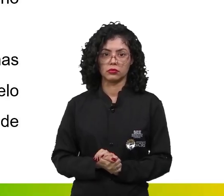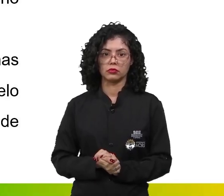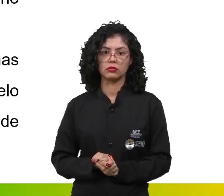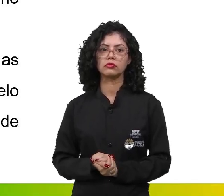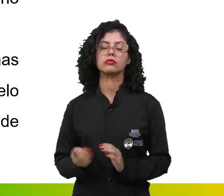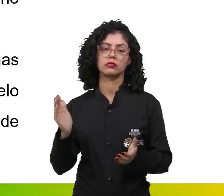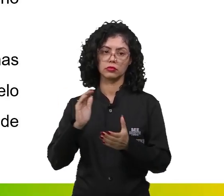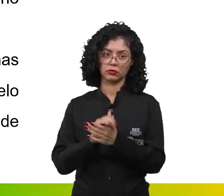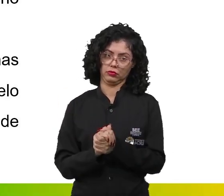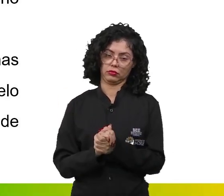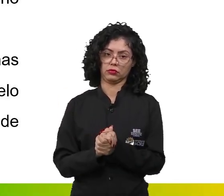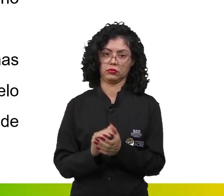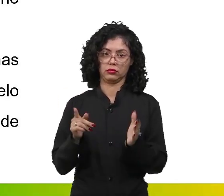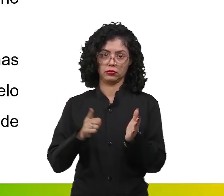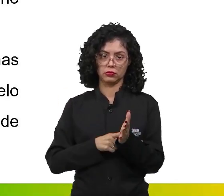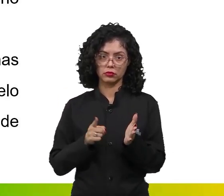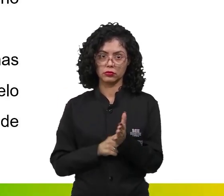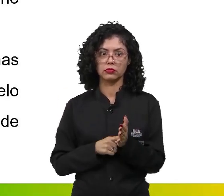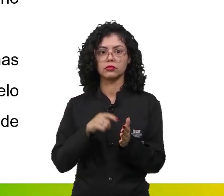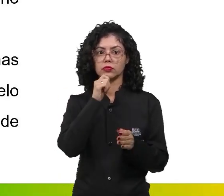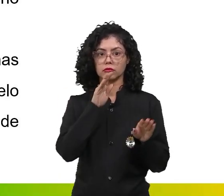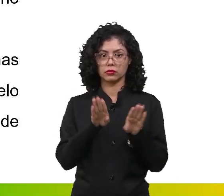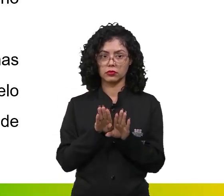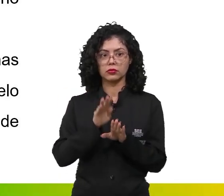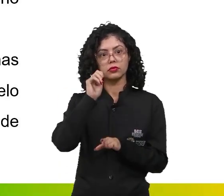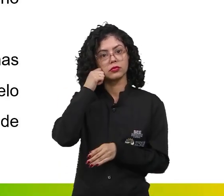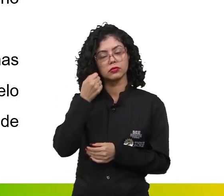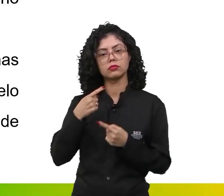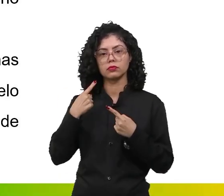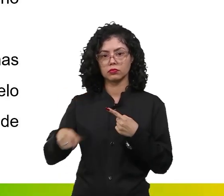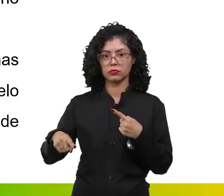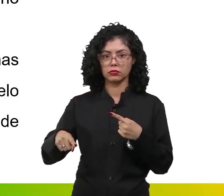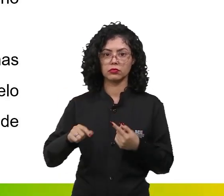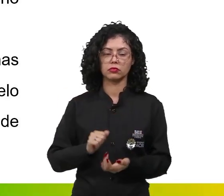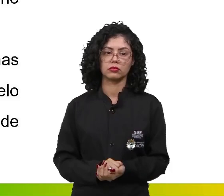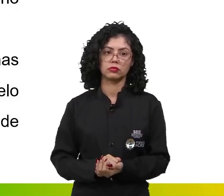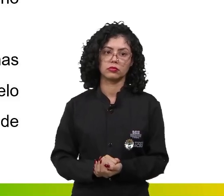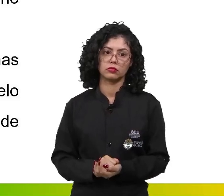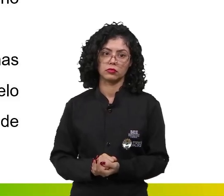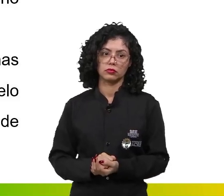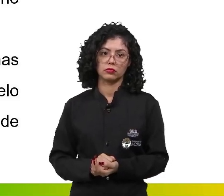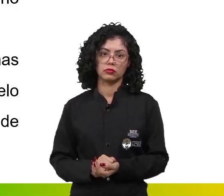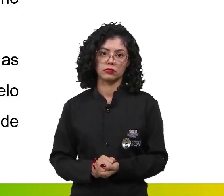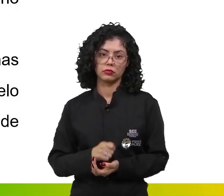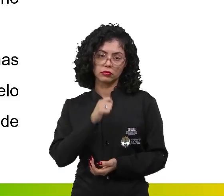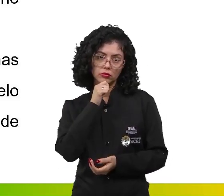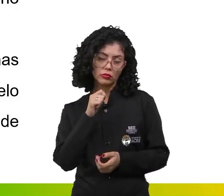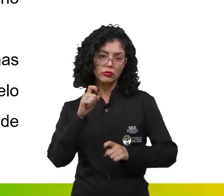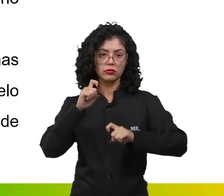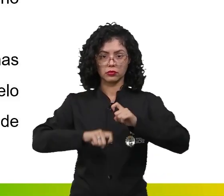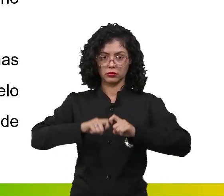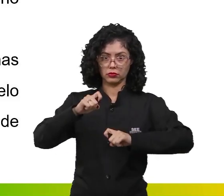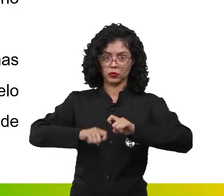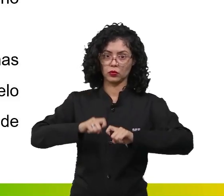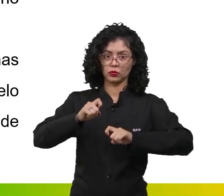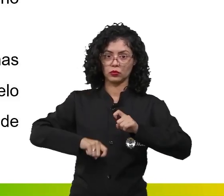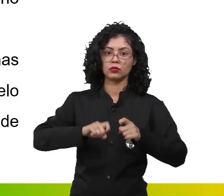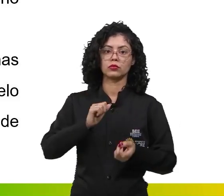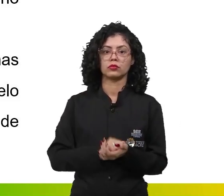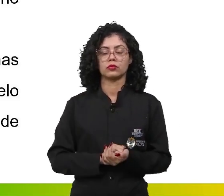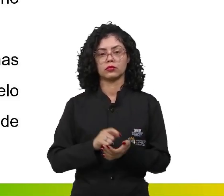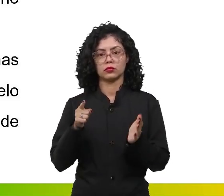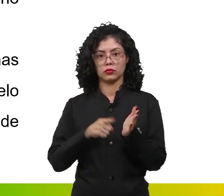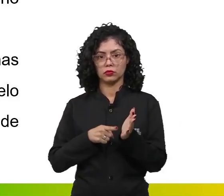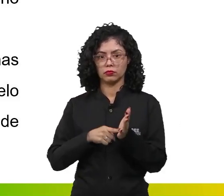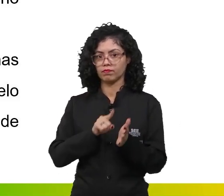Os casamentos entre brancos e negros eram proibidos. E o ato sexual de brancos com